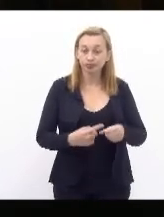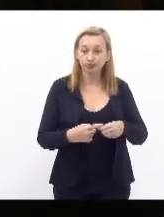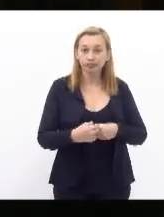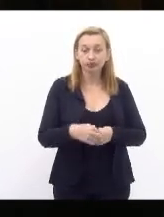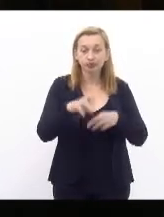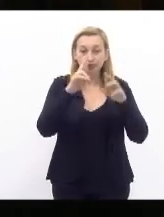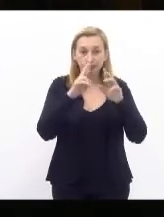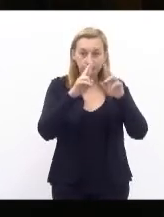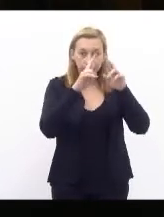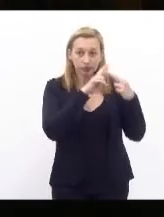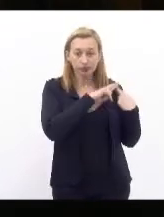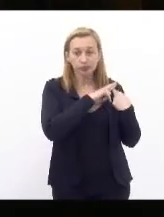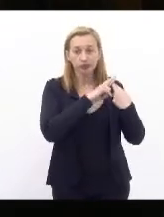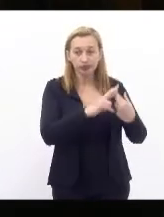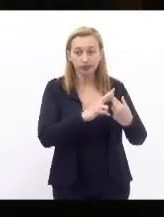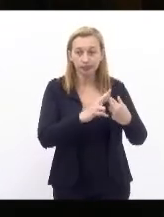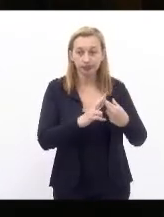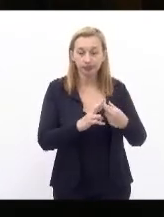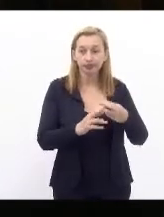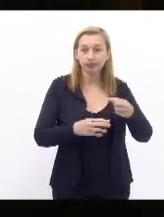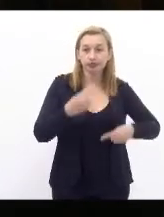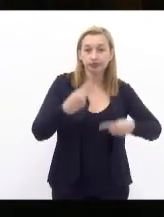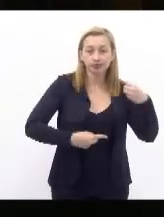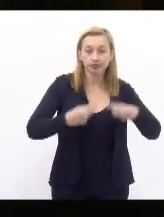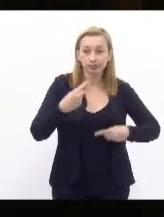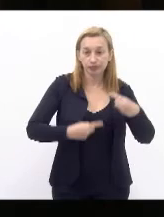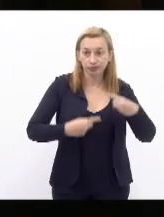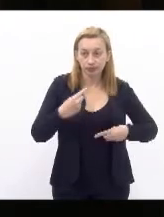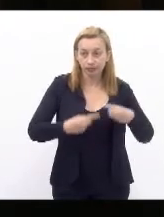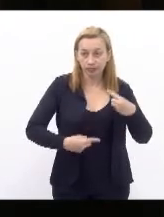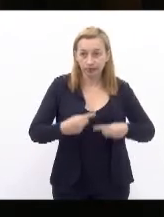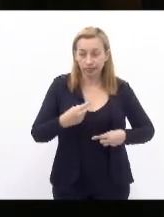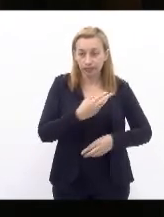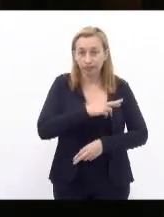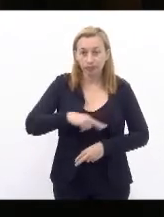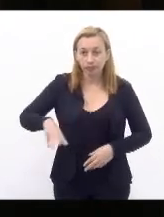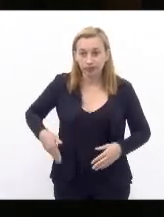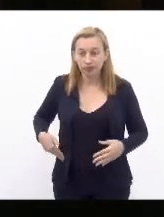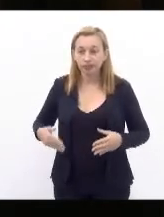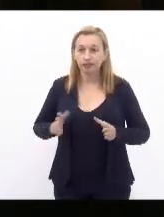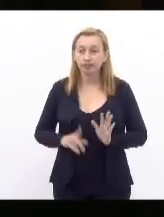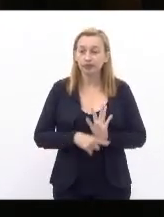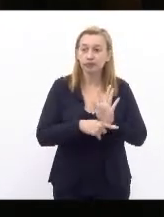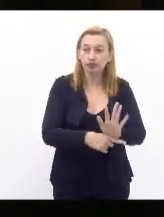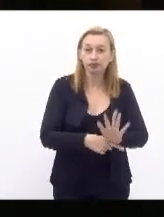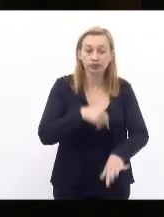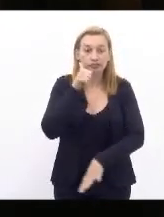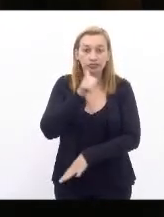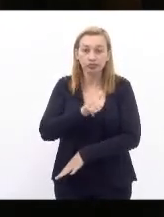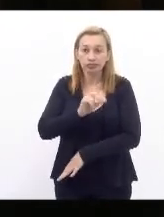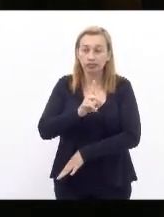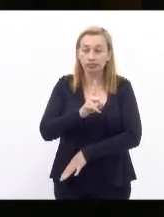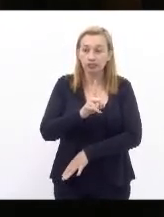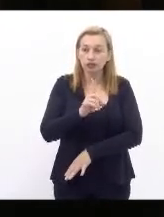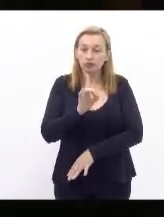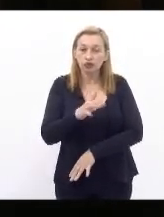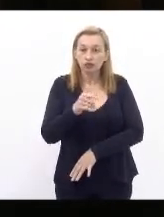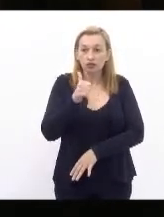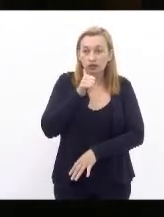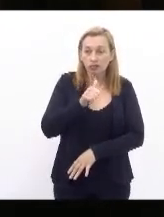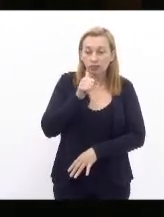responsável pela implementação de políticas públicas em prol das mulheres, não somente das mulheres vítimas de